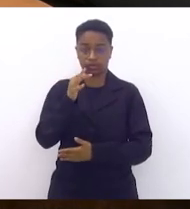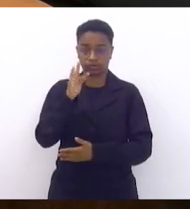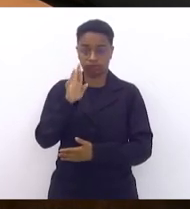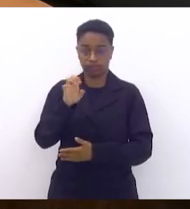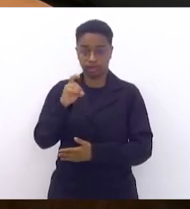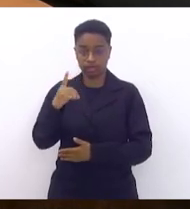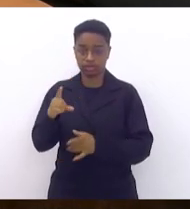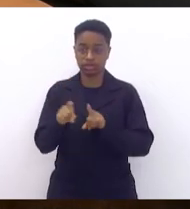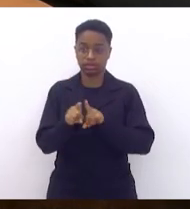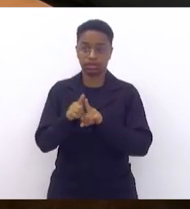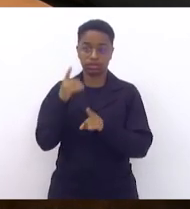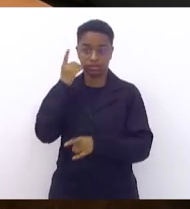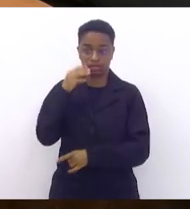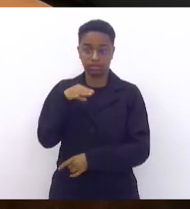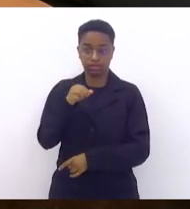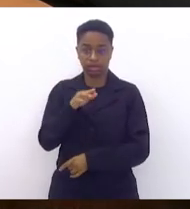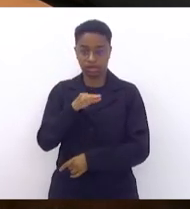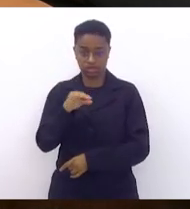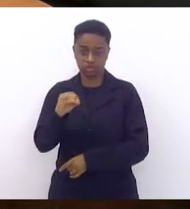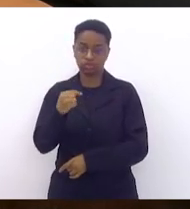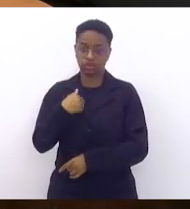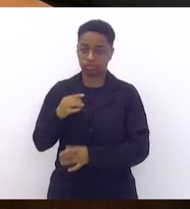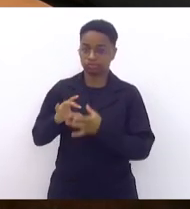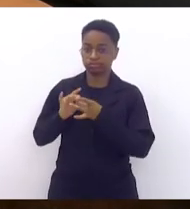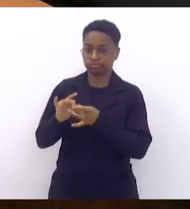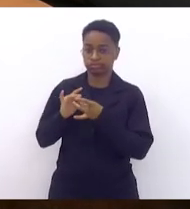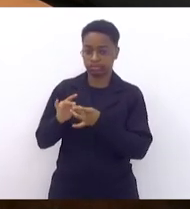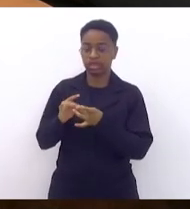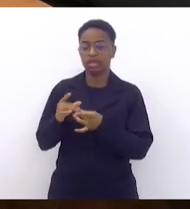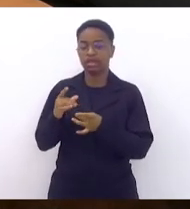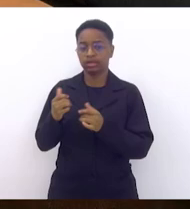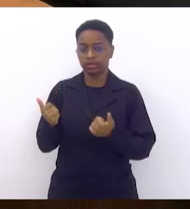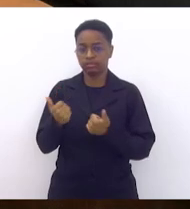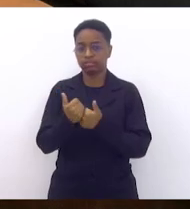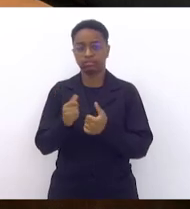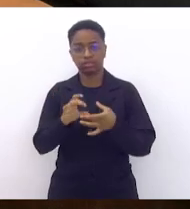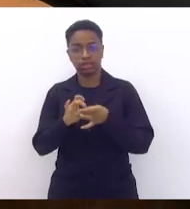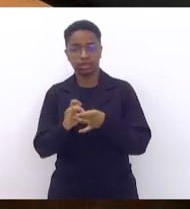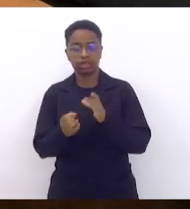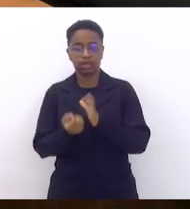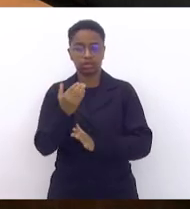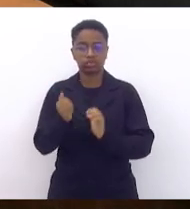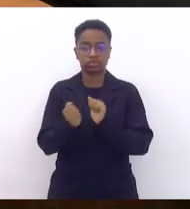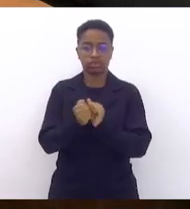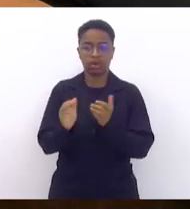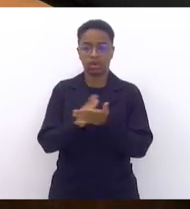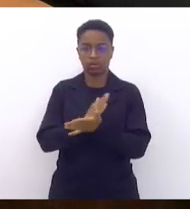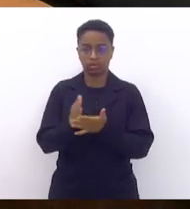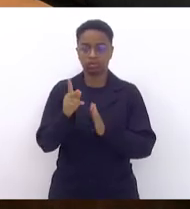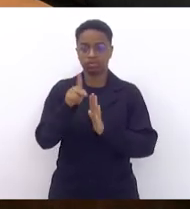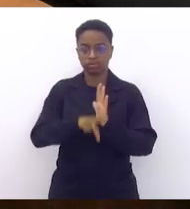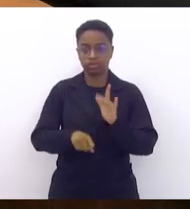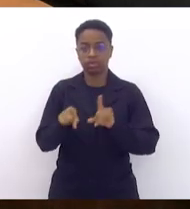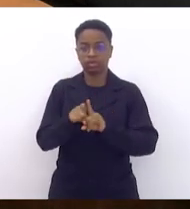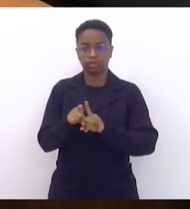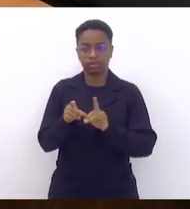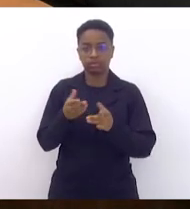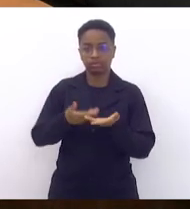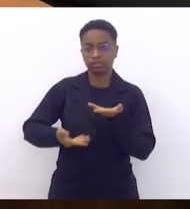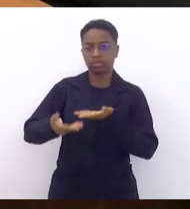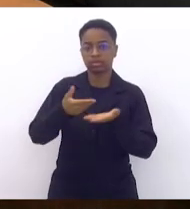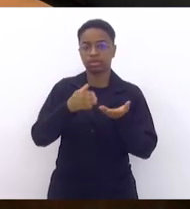Márcio Pacheco, com quem eu muito convivi, sou coautor de alguns projetos, convivemos na CCJ com a